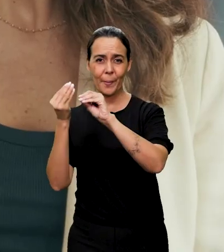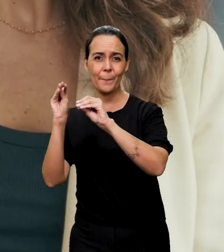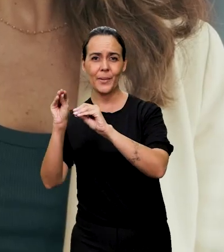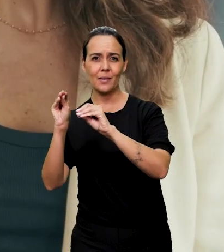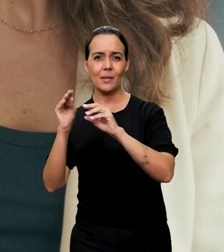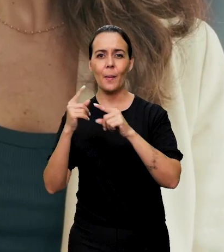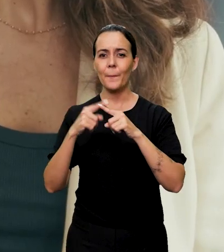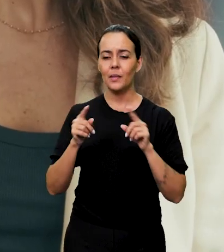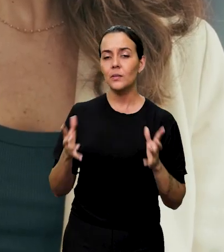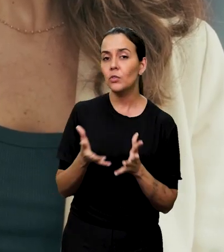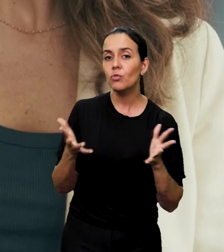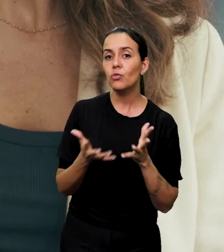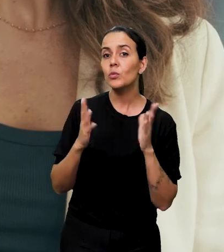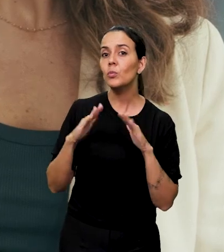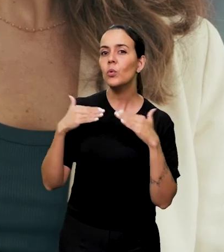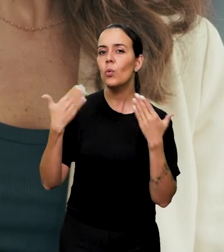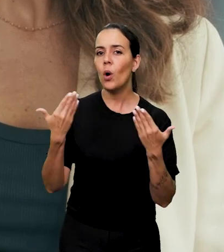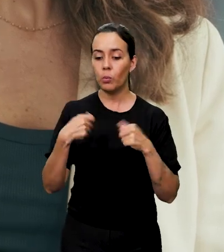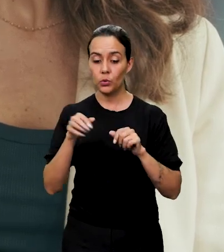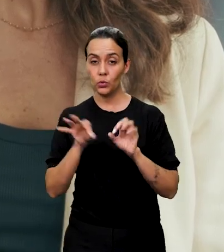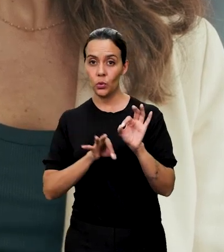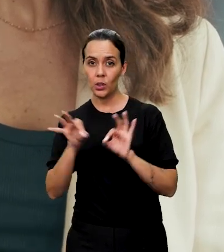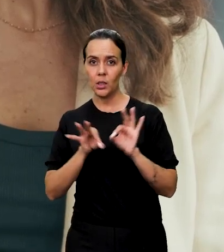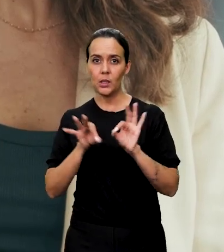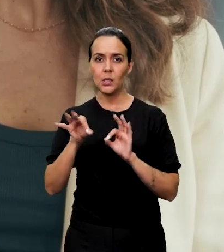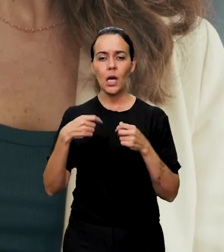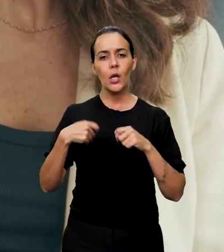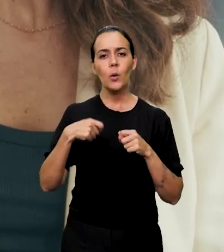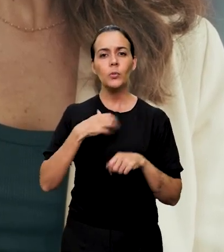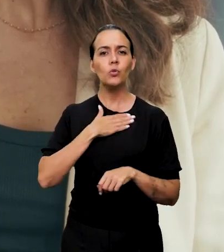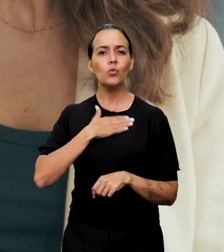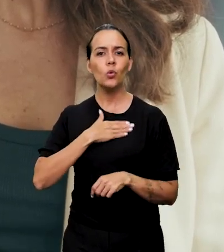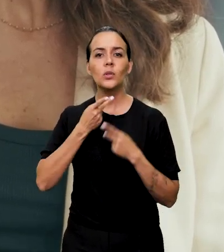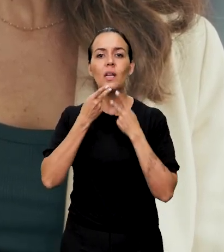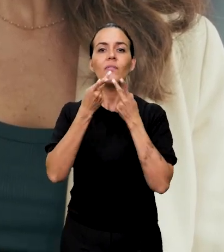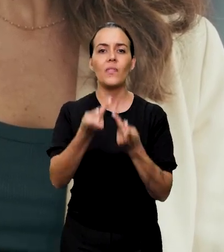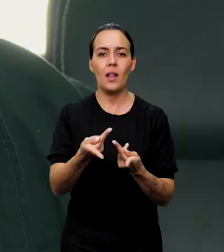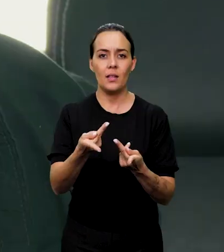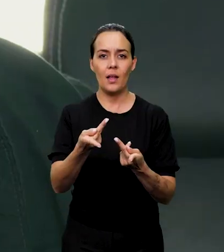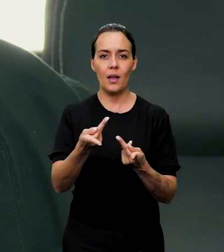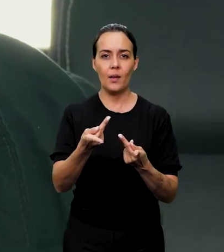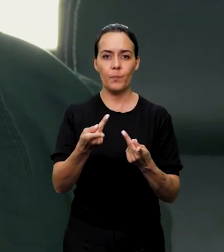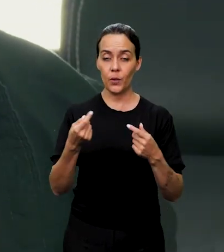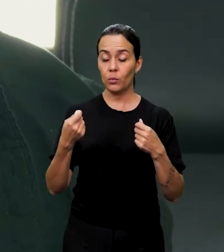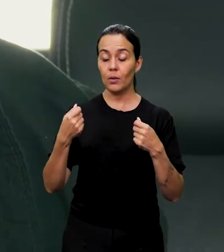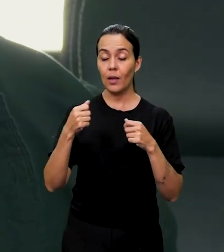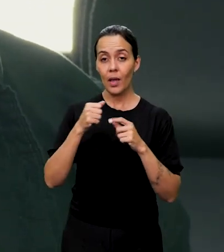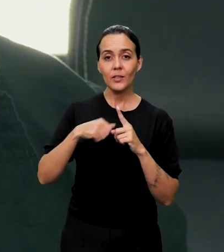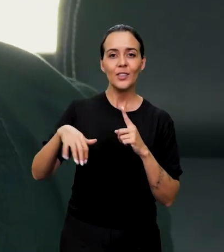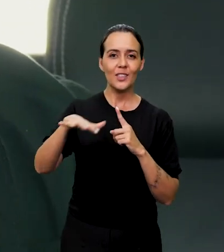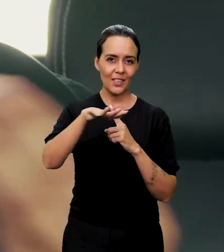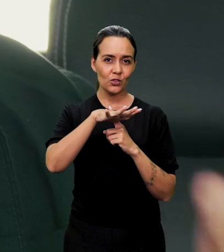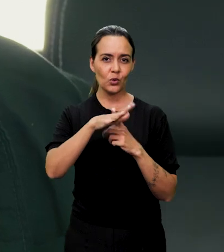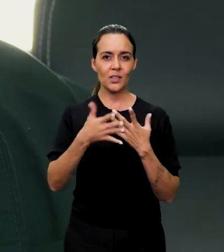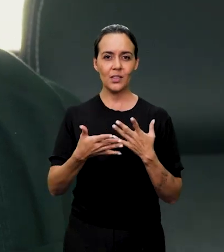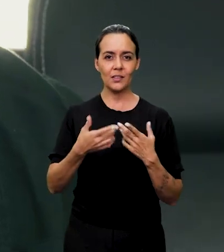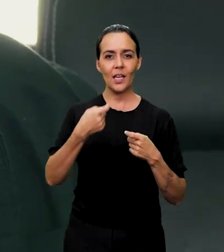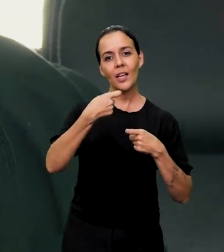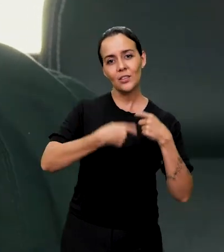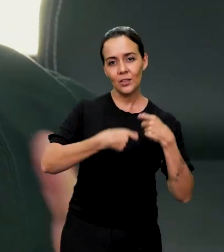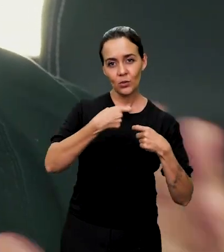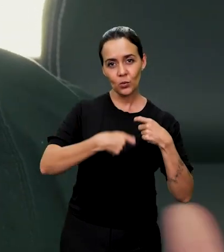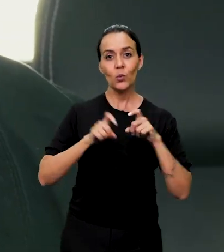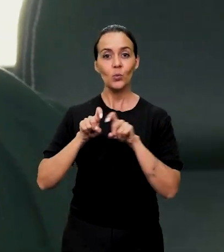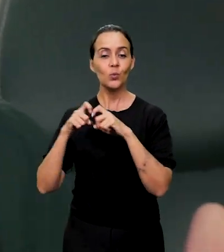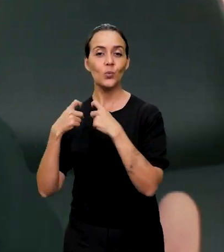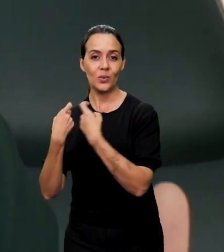durar menos como estímulo e elas precisam se organizar, né? Eu preciso ter alguma coisa para falar, eu preciso gostar ou não, que esse é o grande barato social do sexo, da